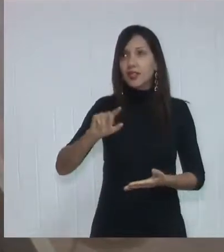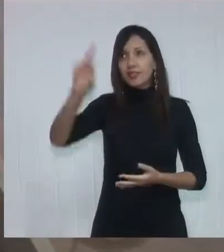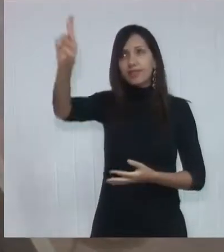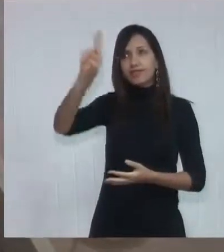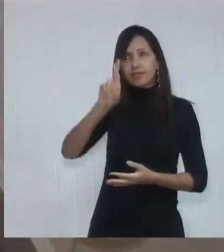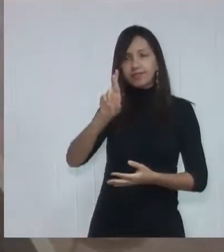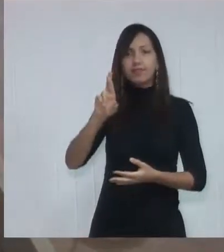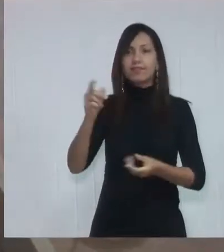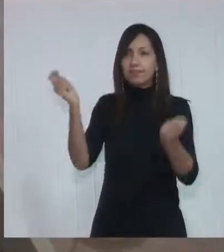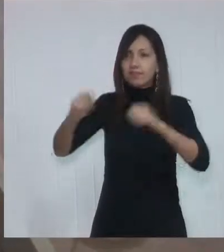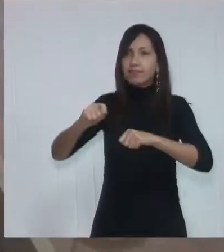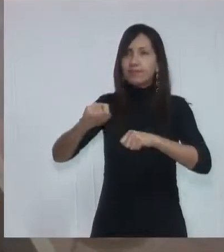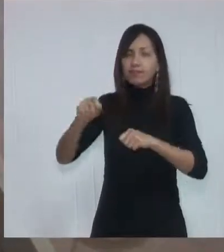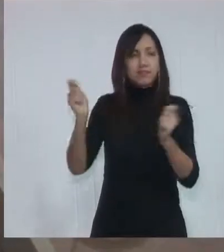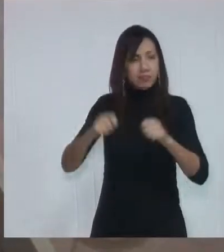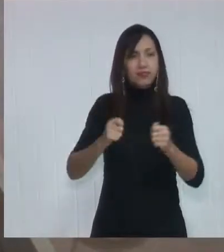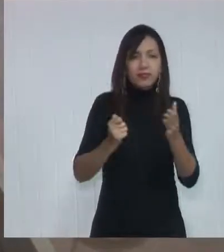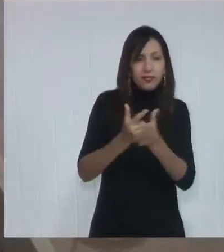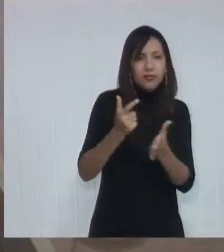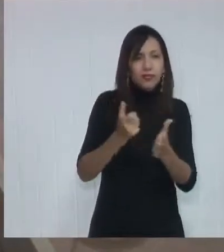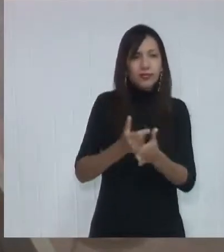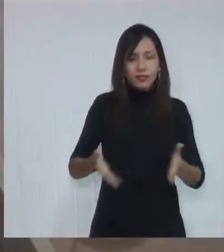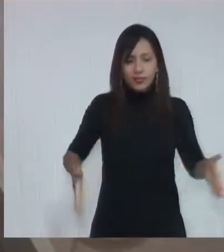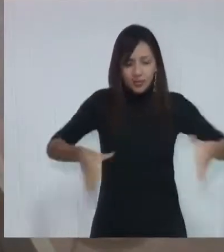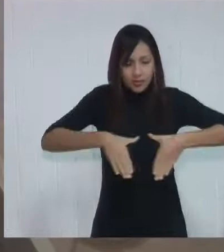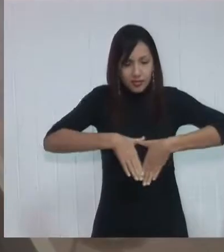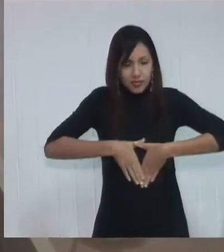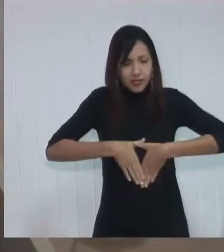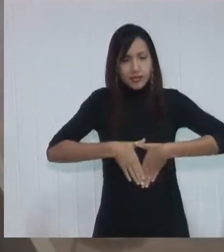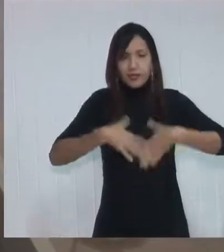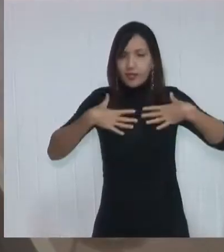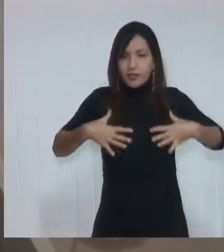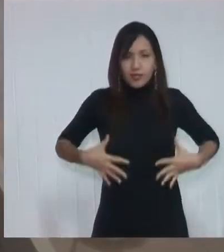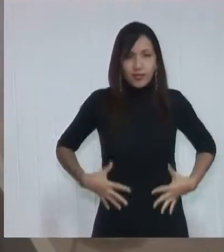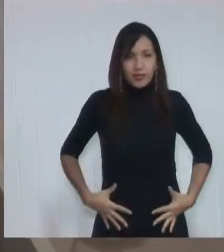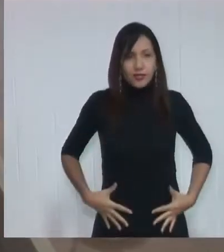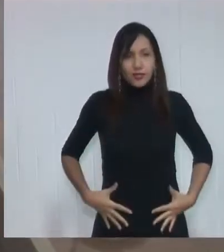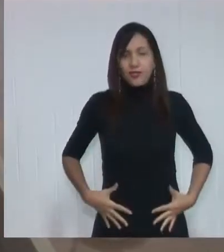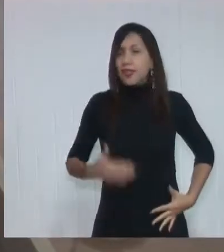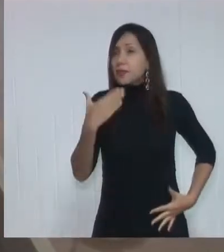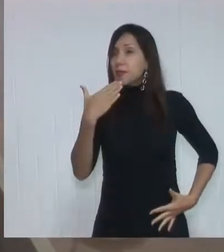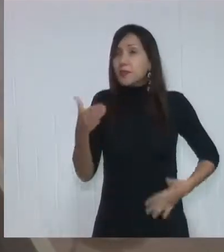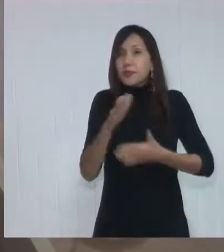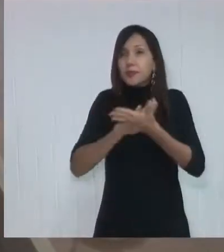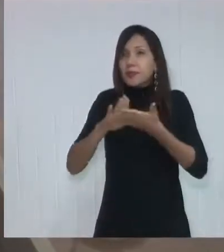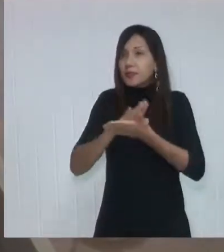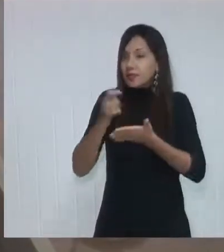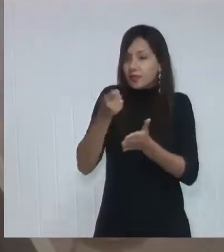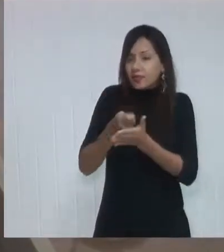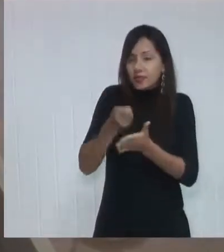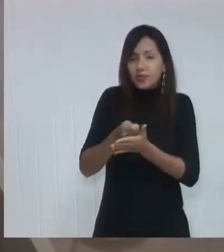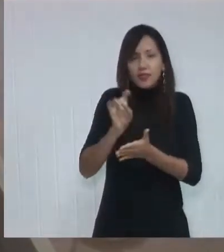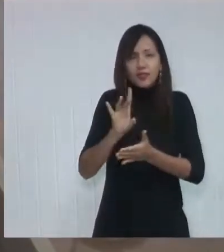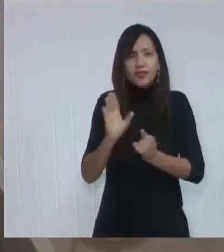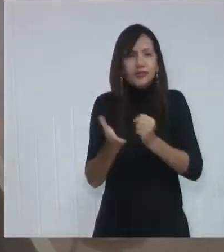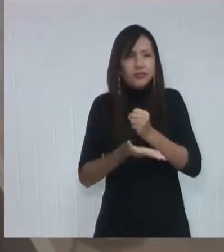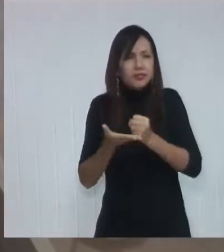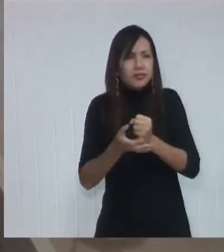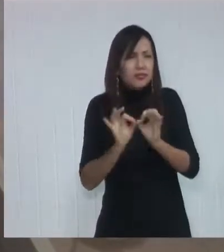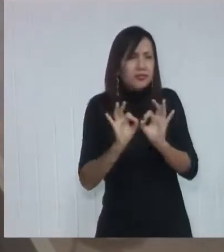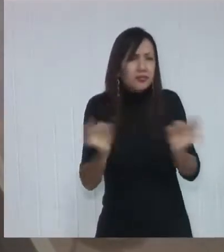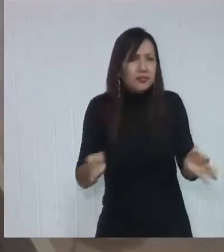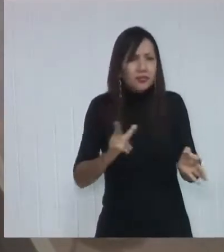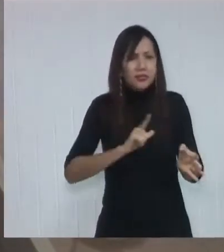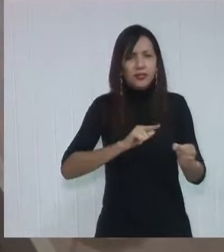esses uniformes, que venham esses coletes. Ninguém está pedindo nada de exorbitante, nada que não seja obrigação e não seja o básico, né, para a Guarda Municipal